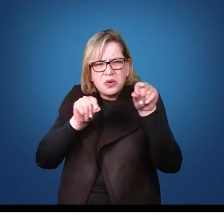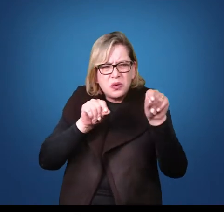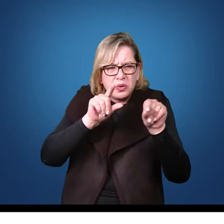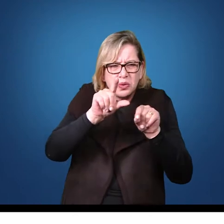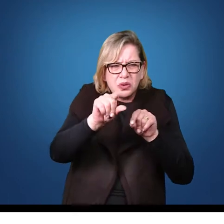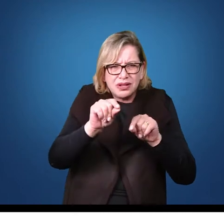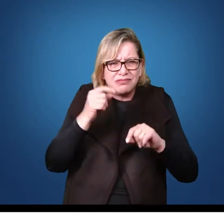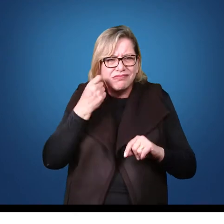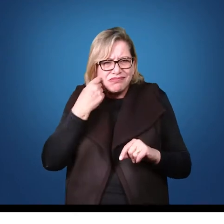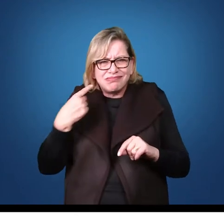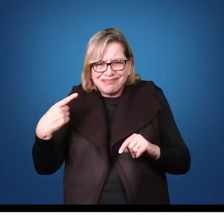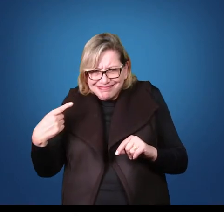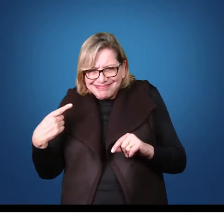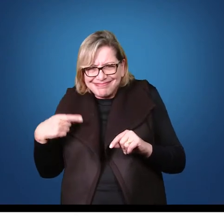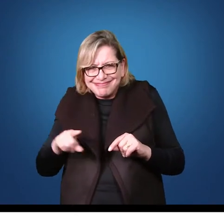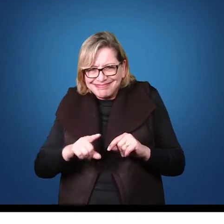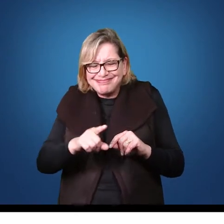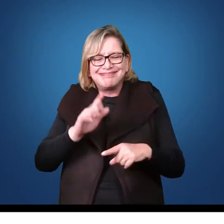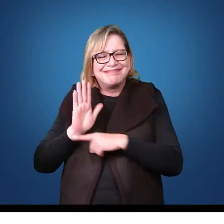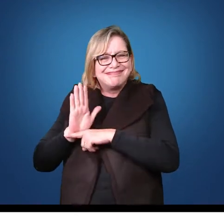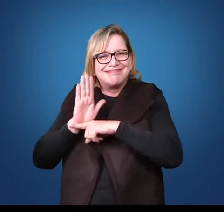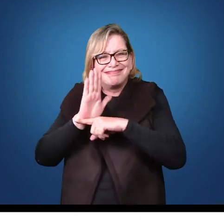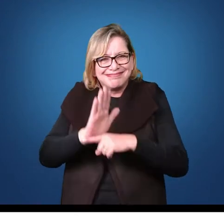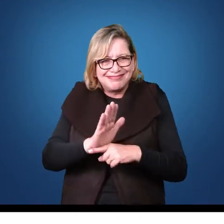Você também, ratinha. Coloque assim.